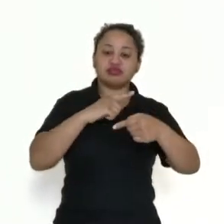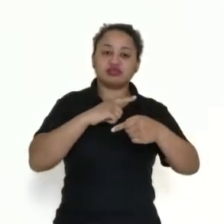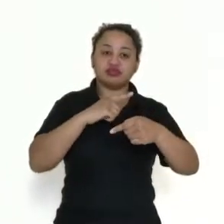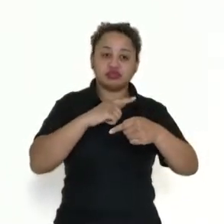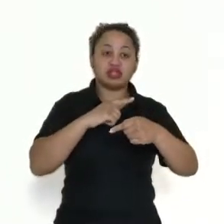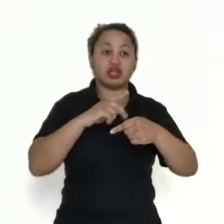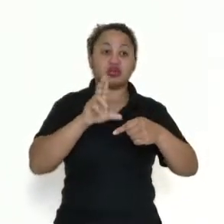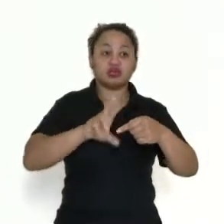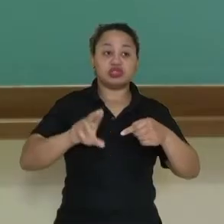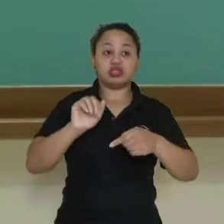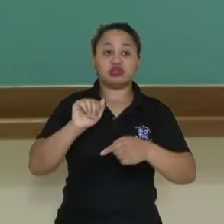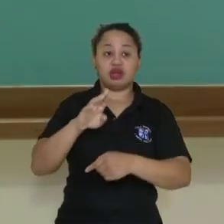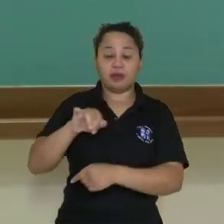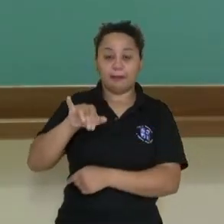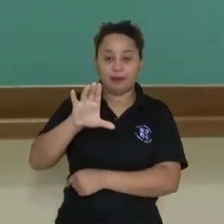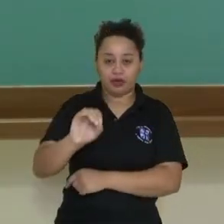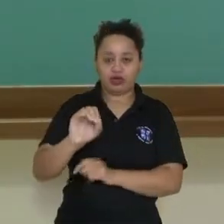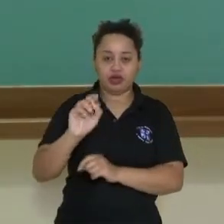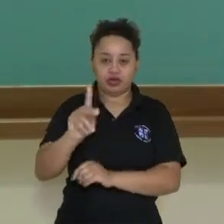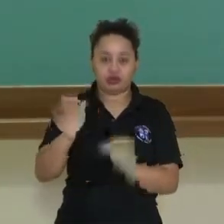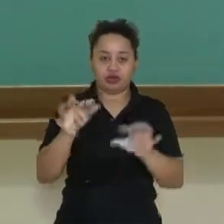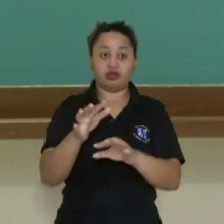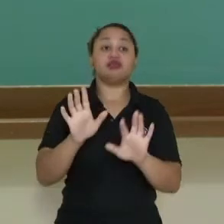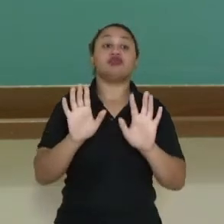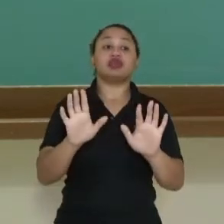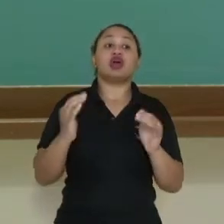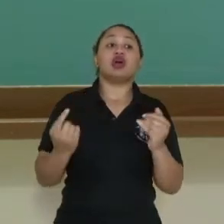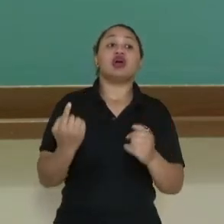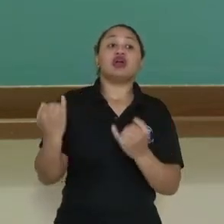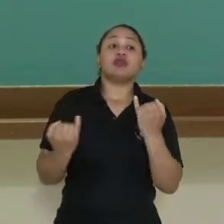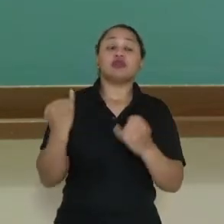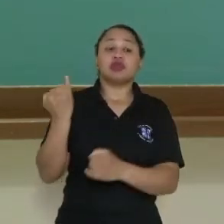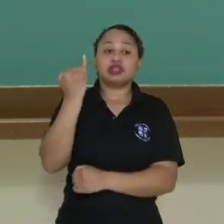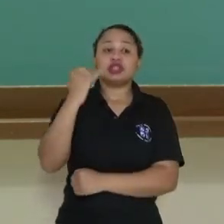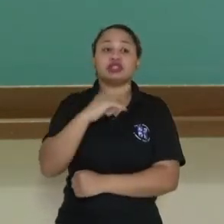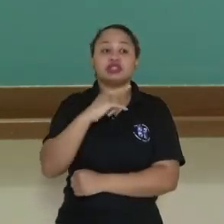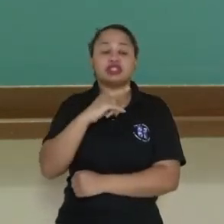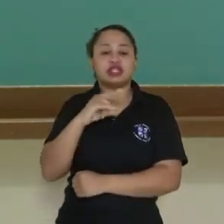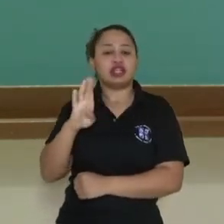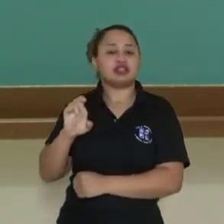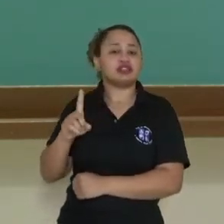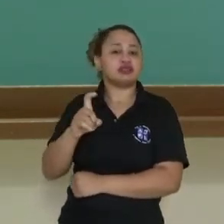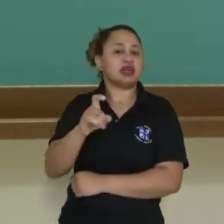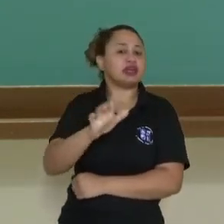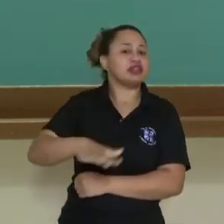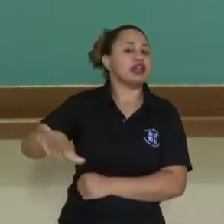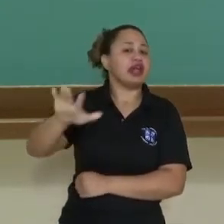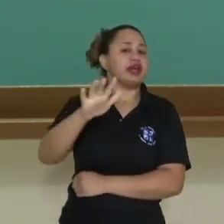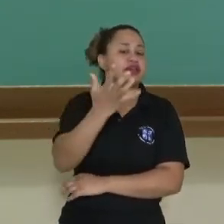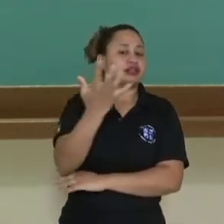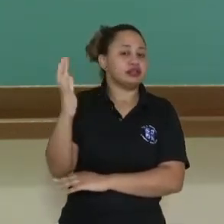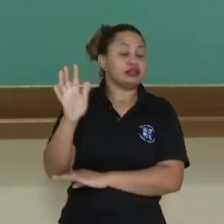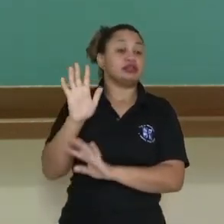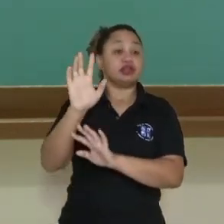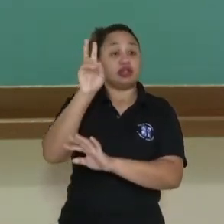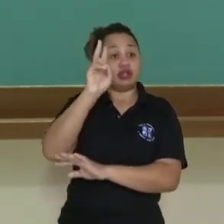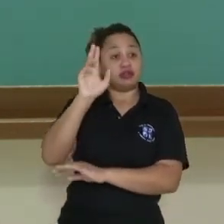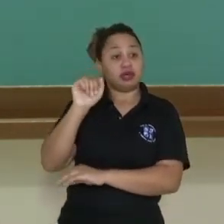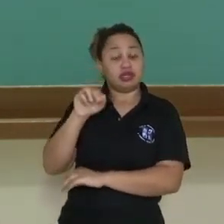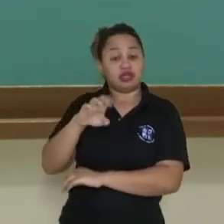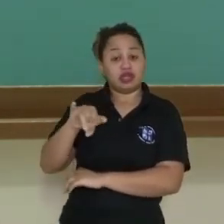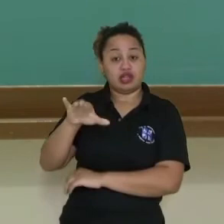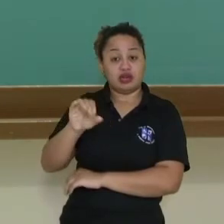partir da amônia. Beleza? Qual é a importância ecológica dessas bactérias? Amônia, só lembrando, é um